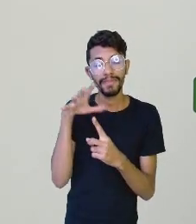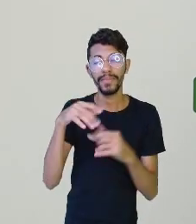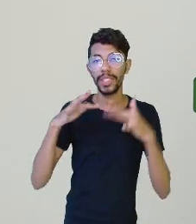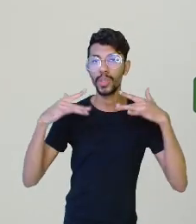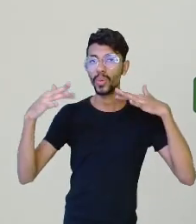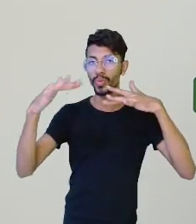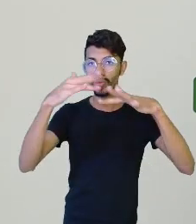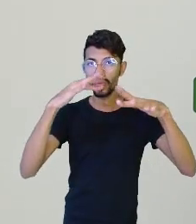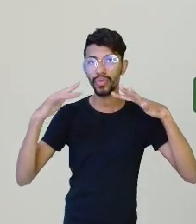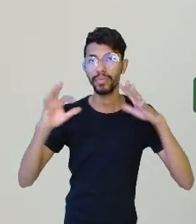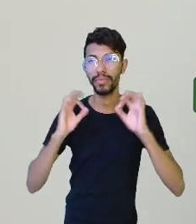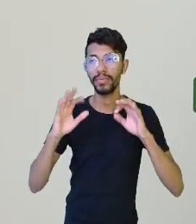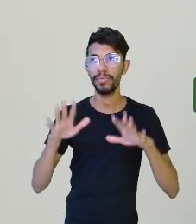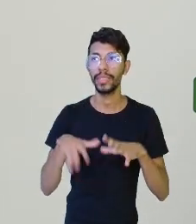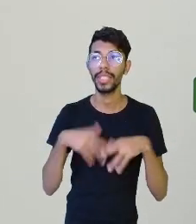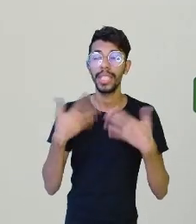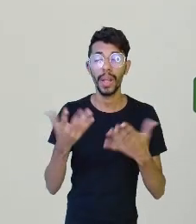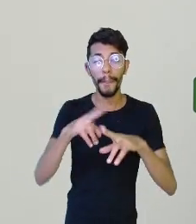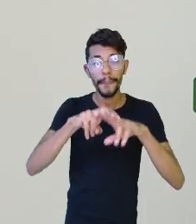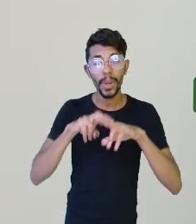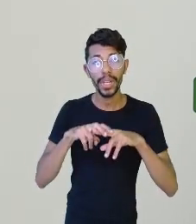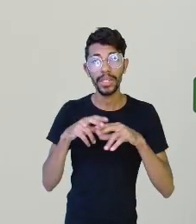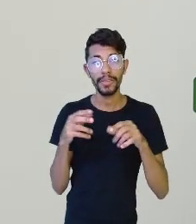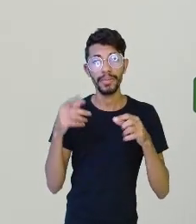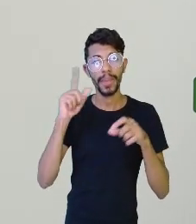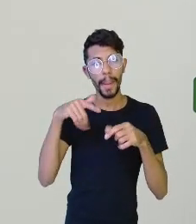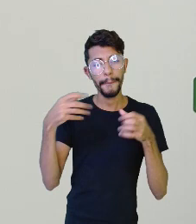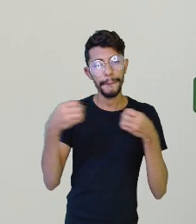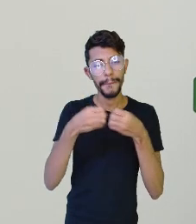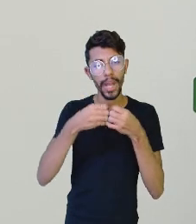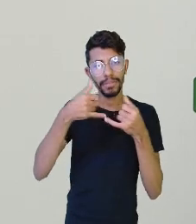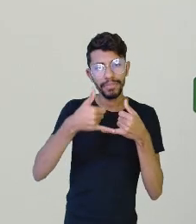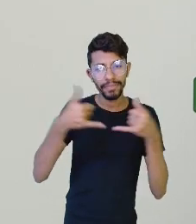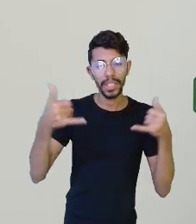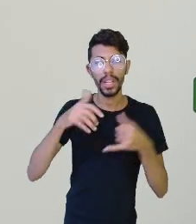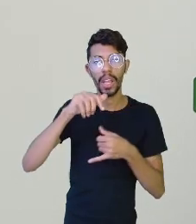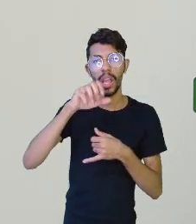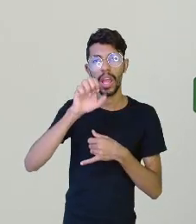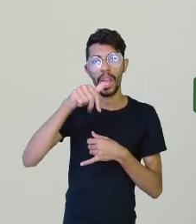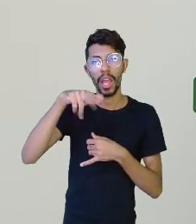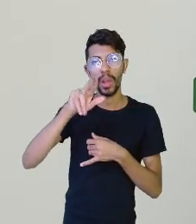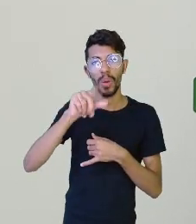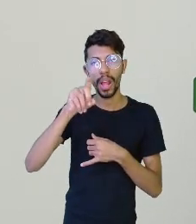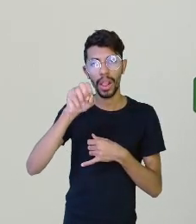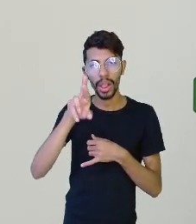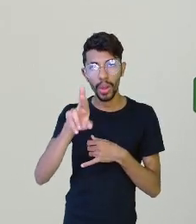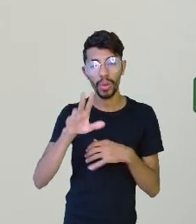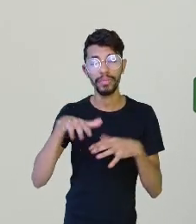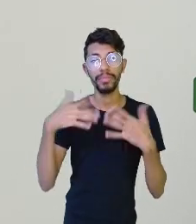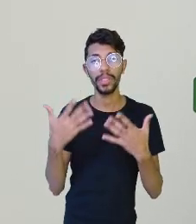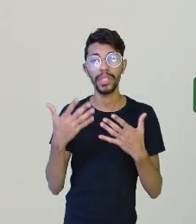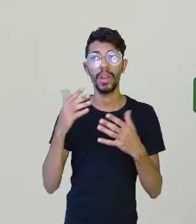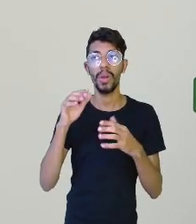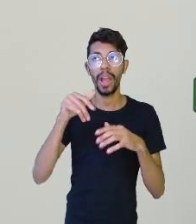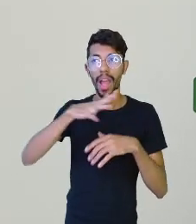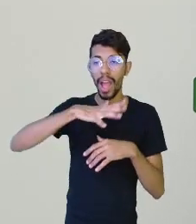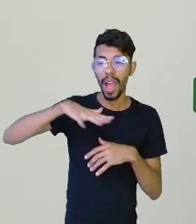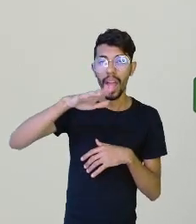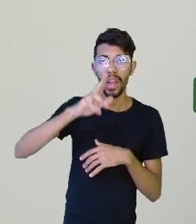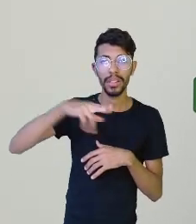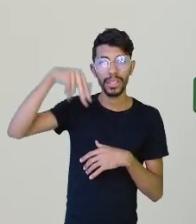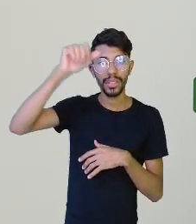certo? Então, vejam, por conta da proximidade da linha do Equador, a região Nordeste ela é muito